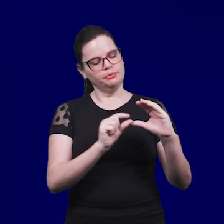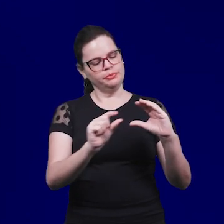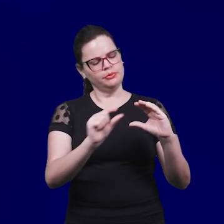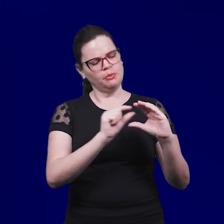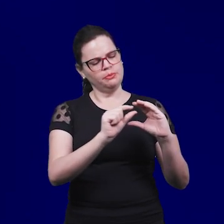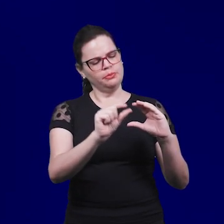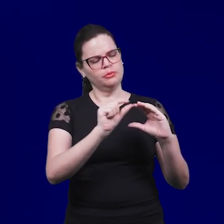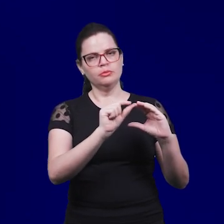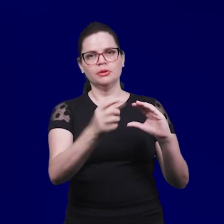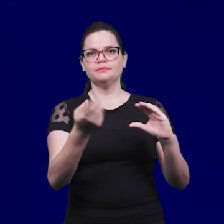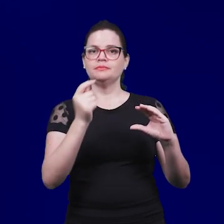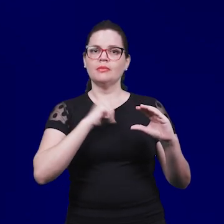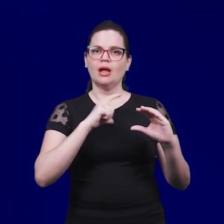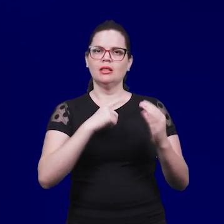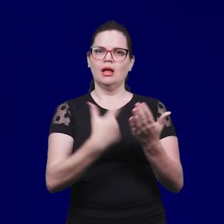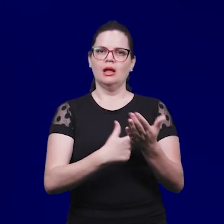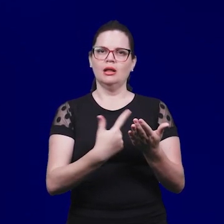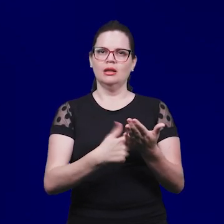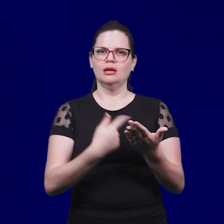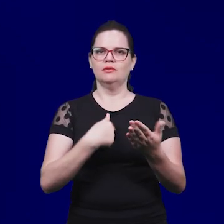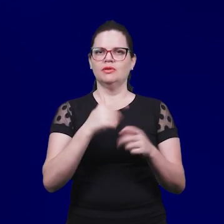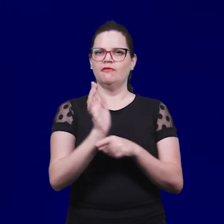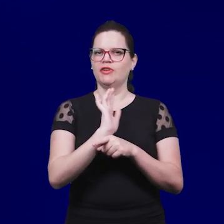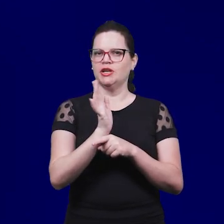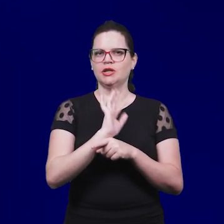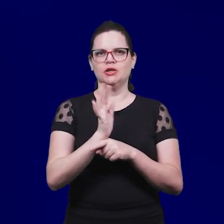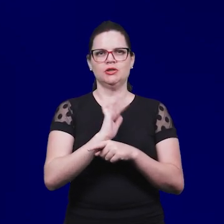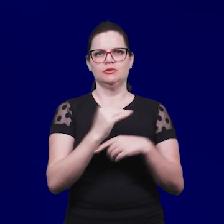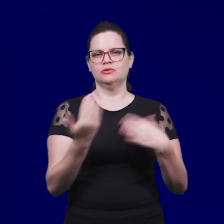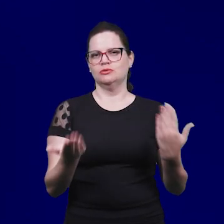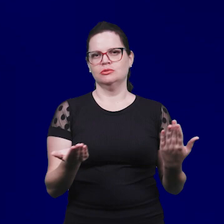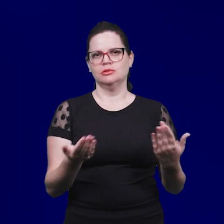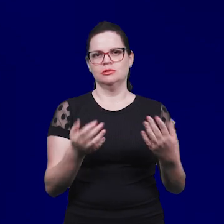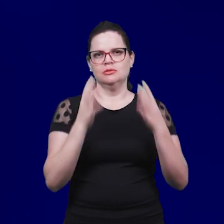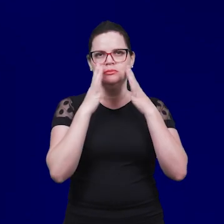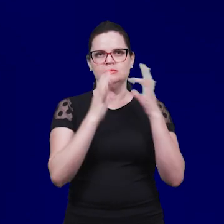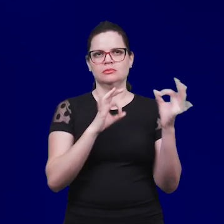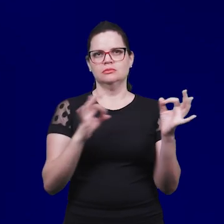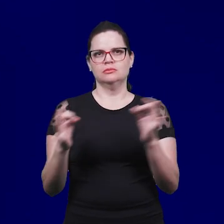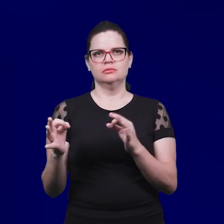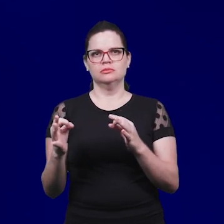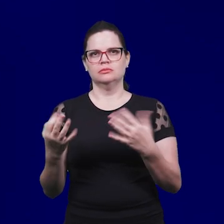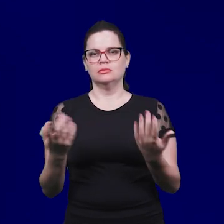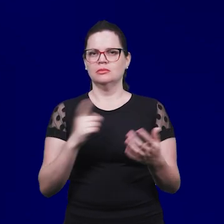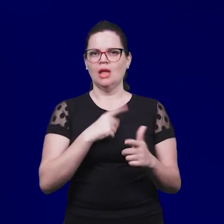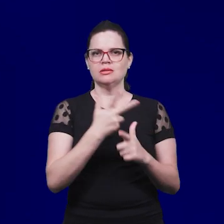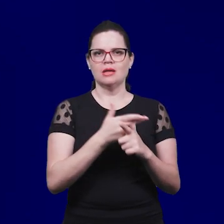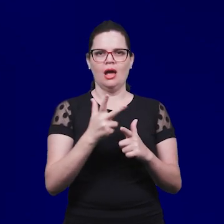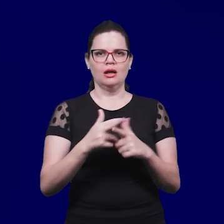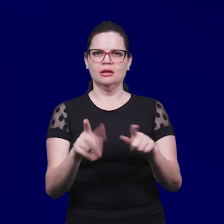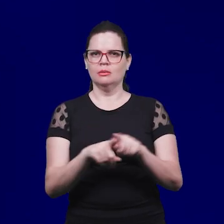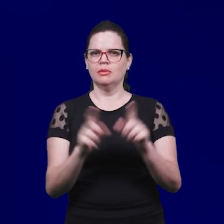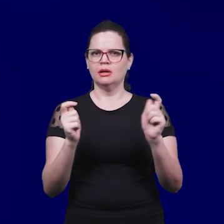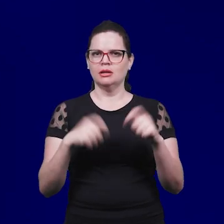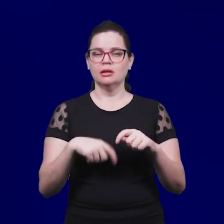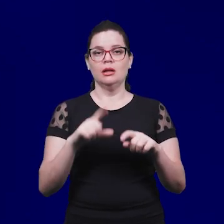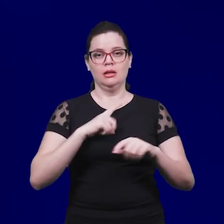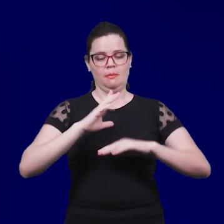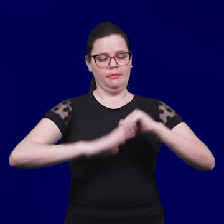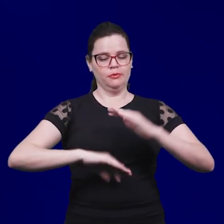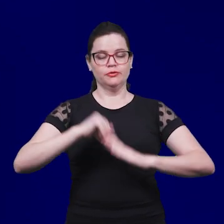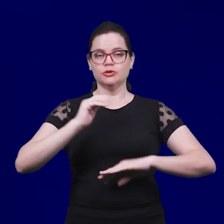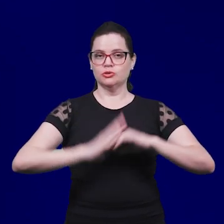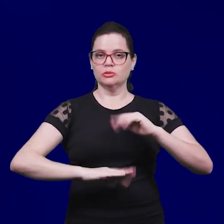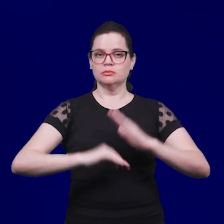que estão disponíveis, tem vídeos disponíveis, tem séries, né, que falam disso. Tem profissionais